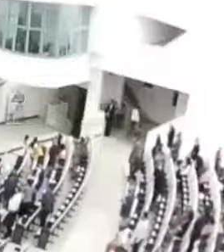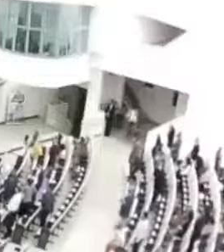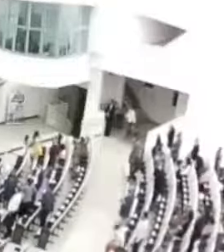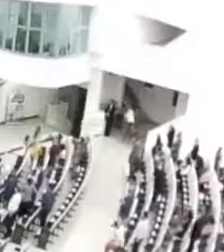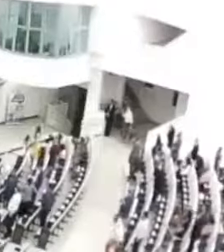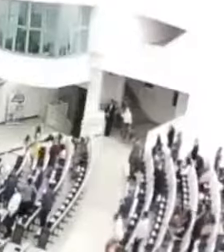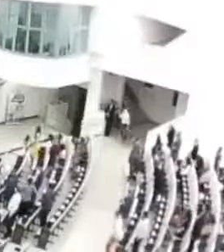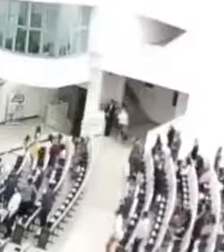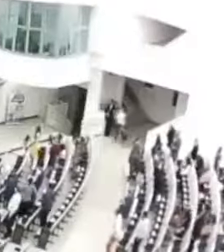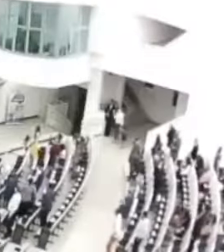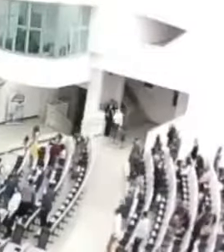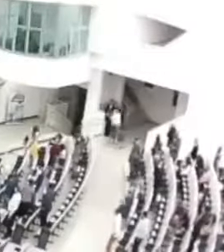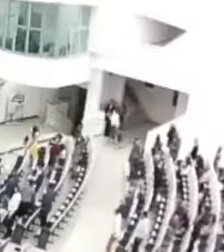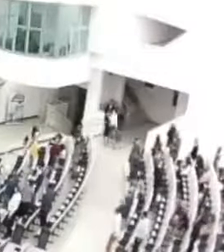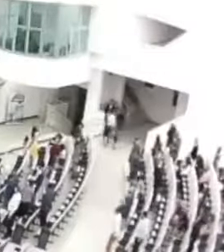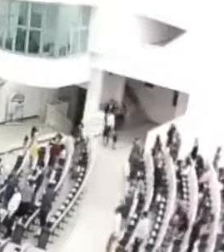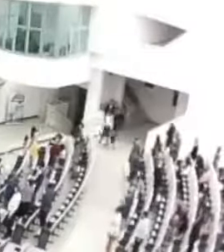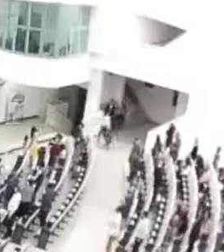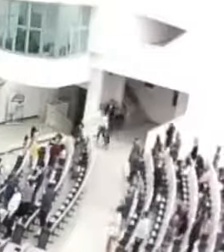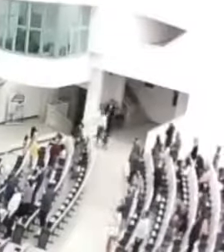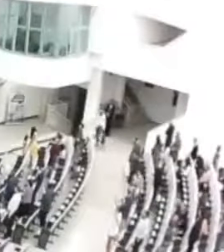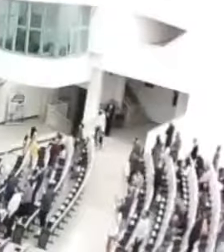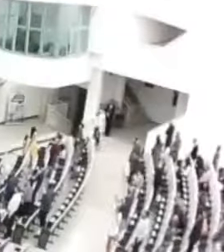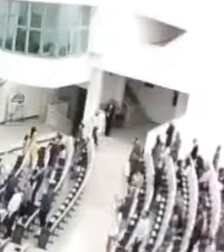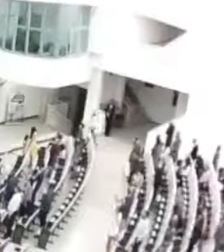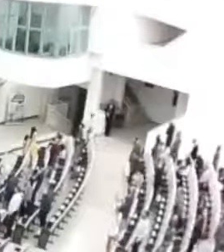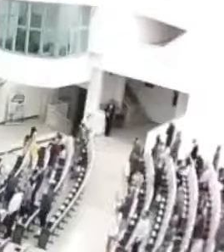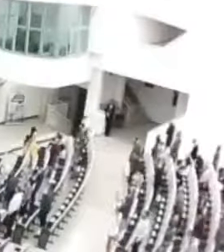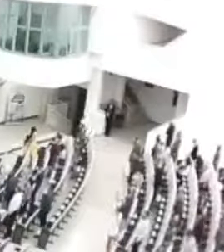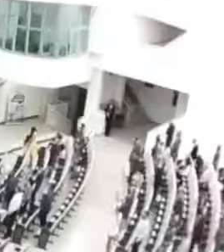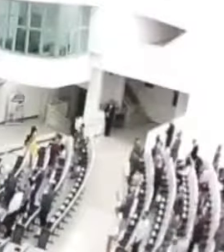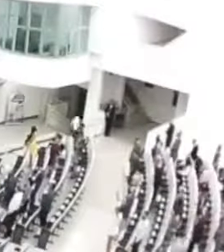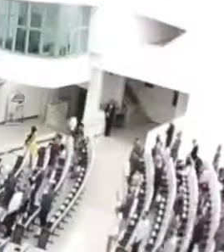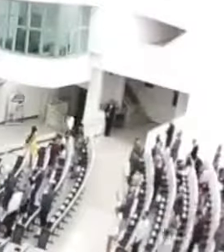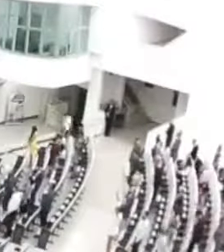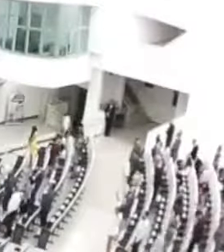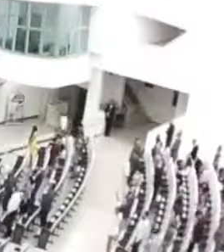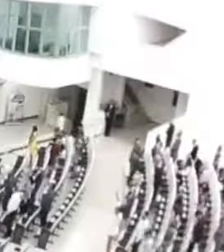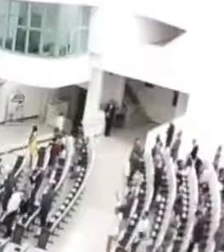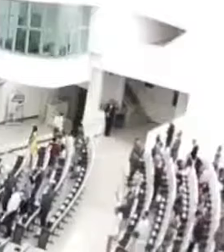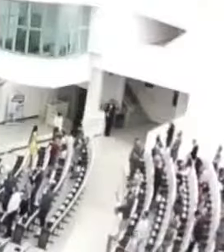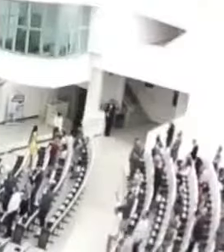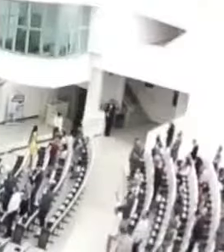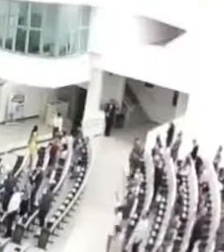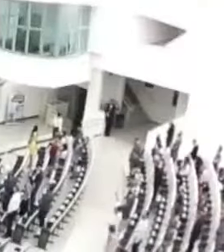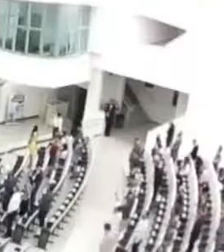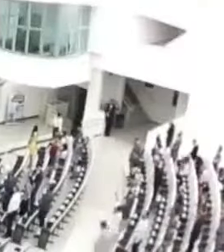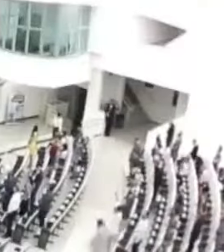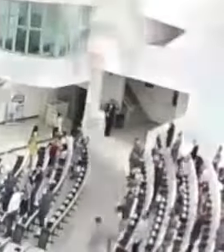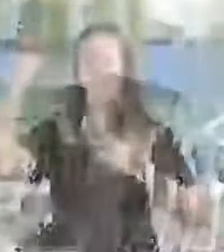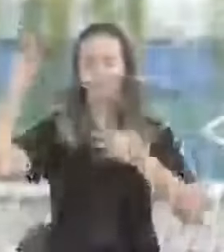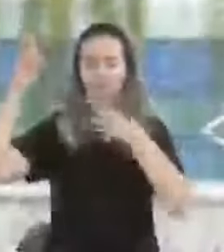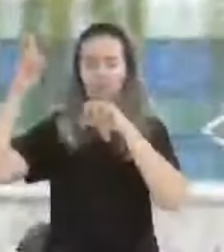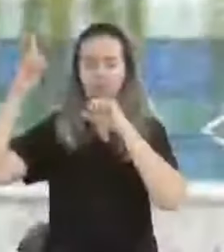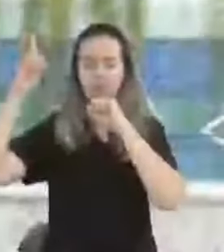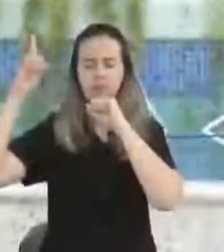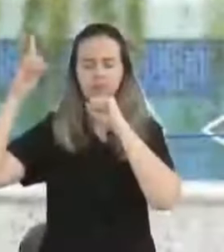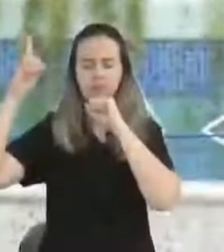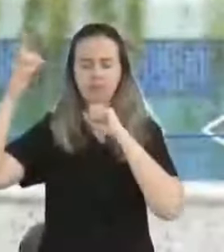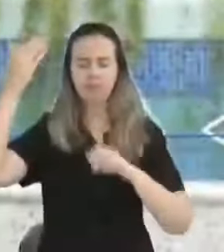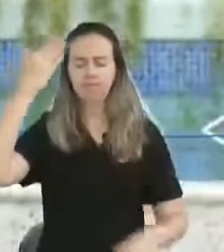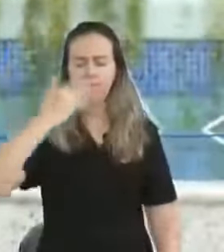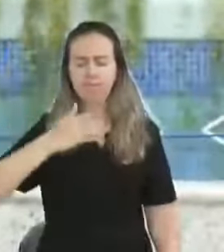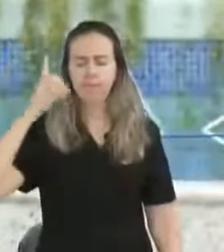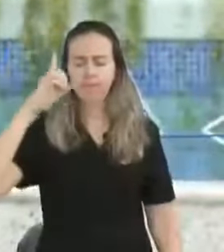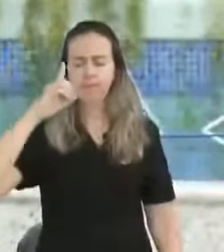Querido Jesus, nosso amado e divino Salvador, nós te louvamos, ó Pai, pela tua